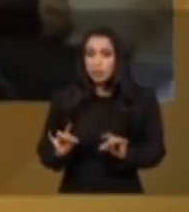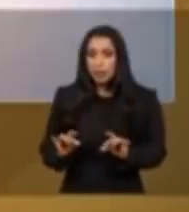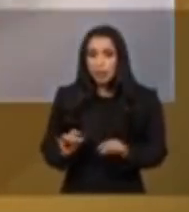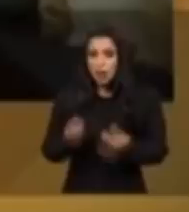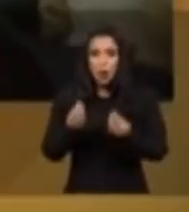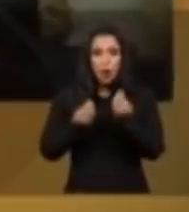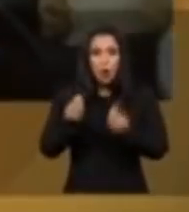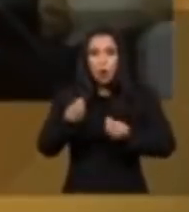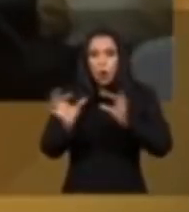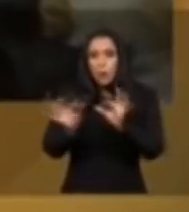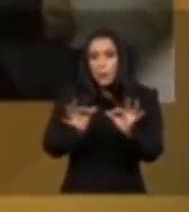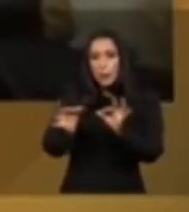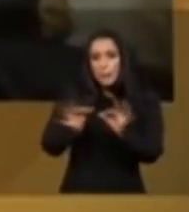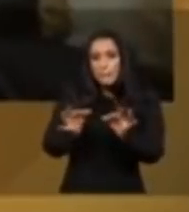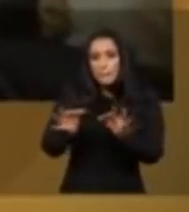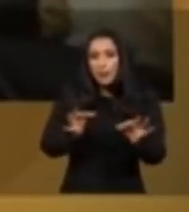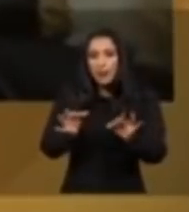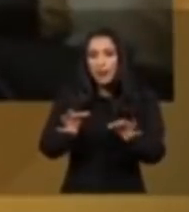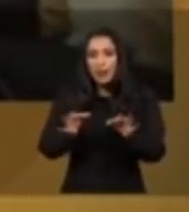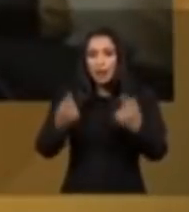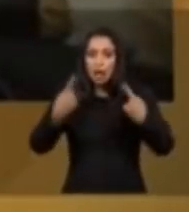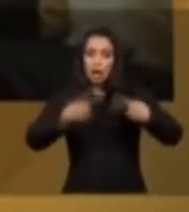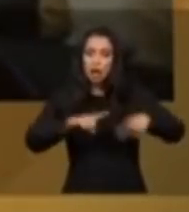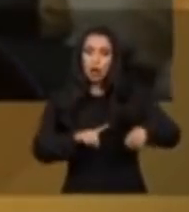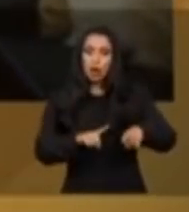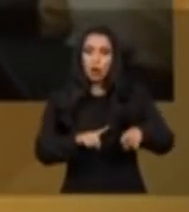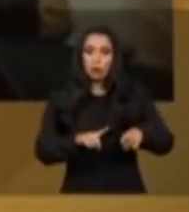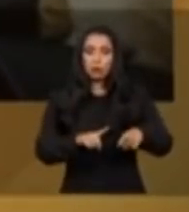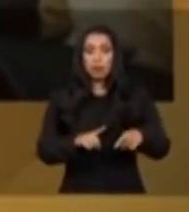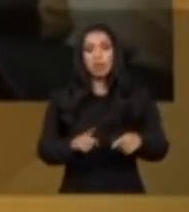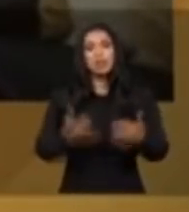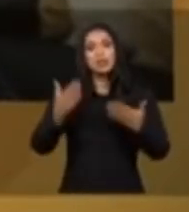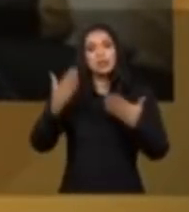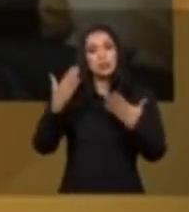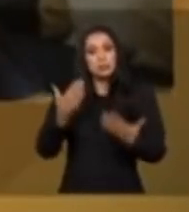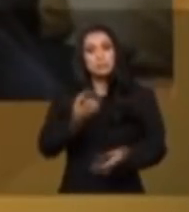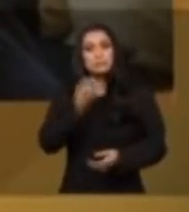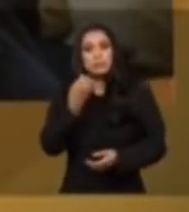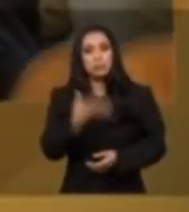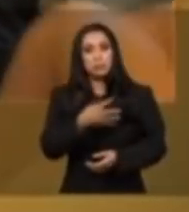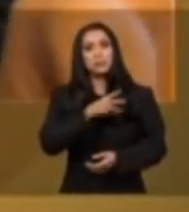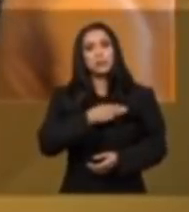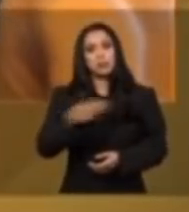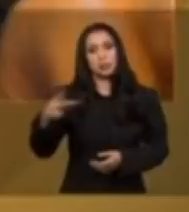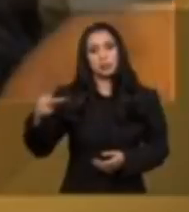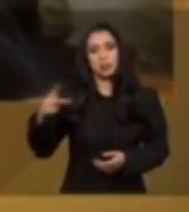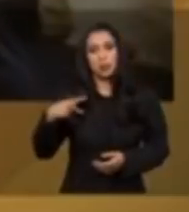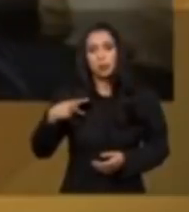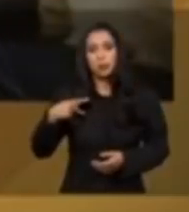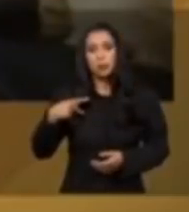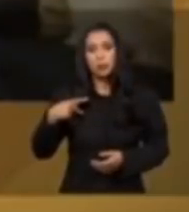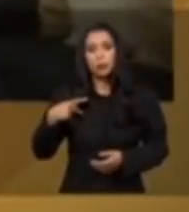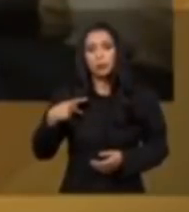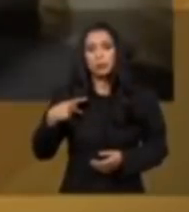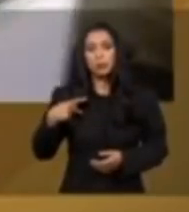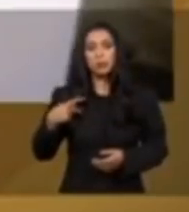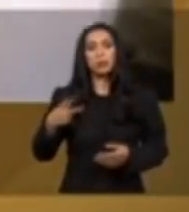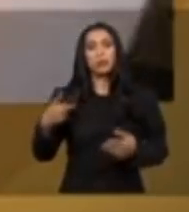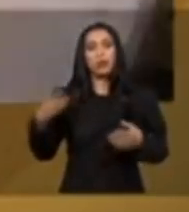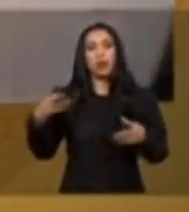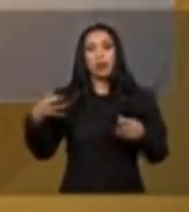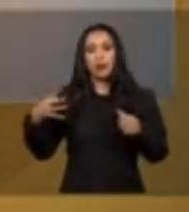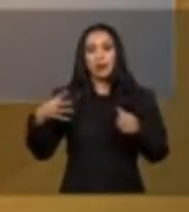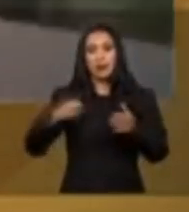insinuando como deveria ser essa ação, que graças ao Ministério Público de São Paulo foi, que nos avisou, foi abortada.